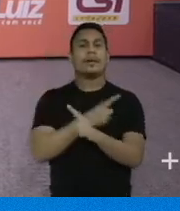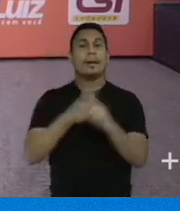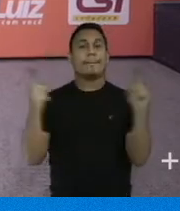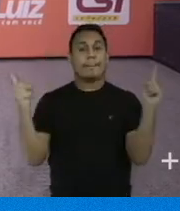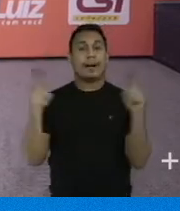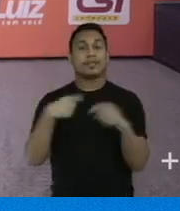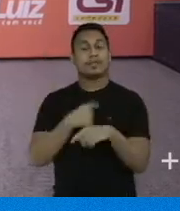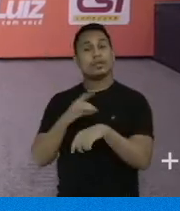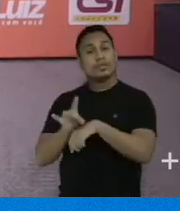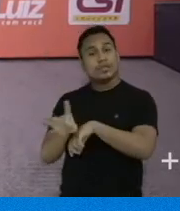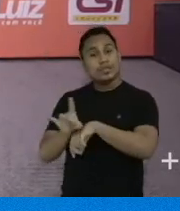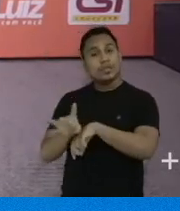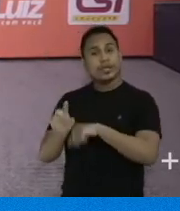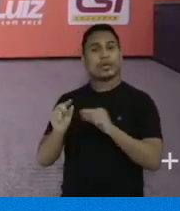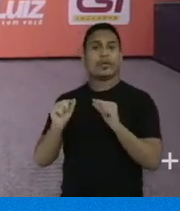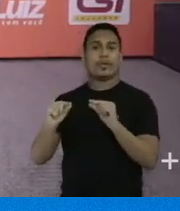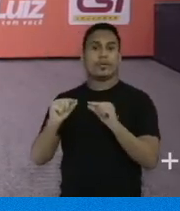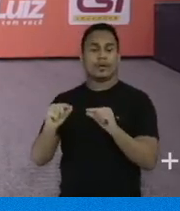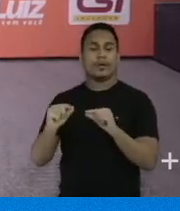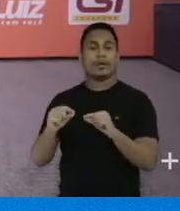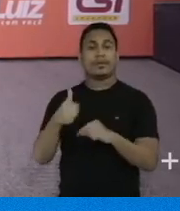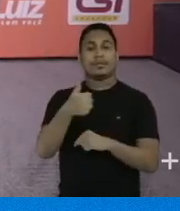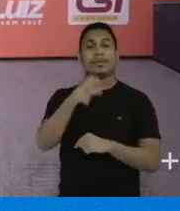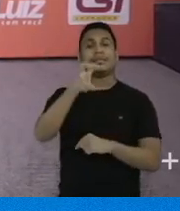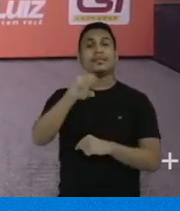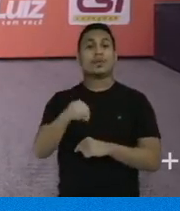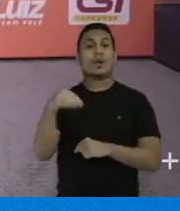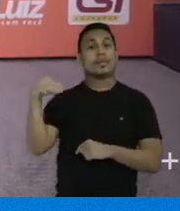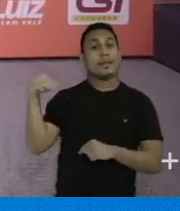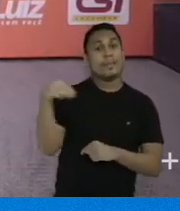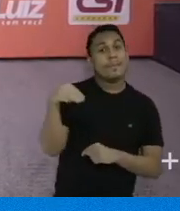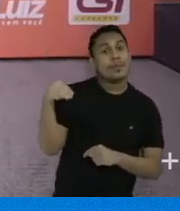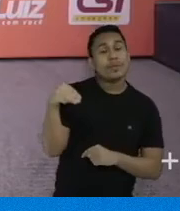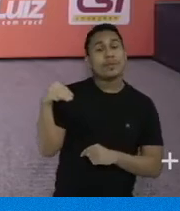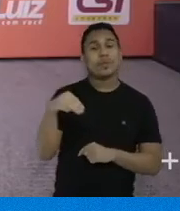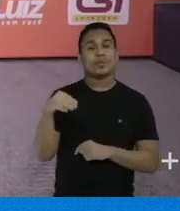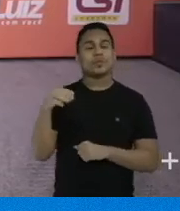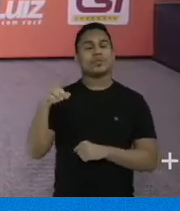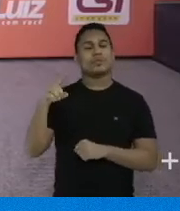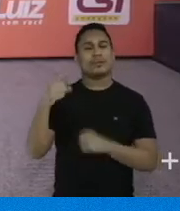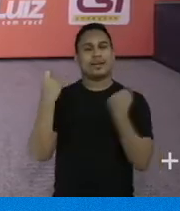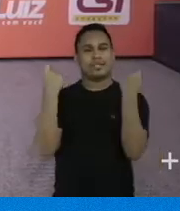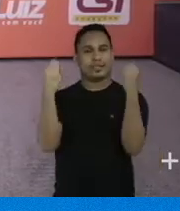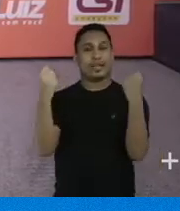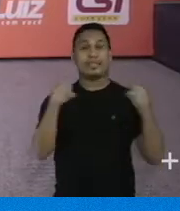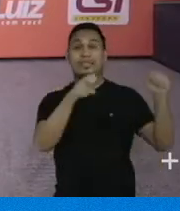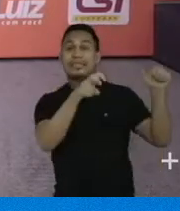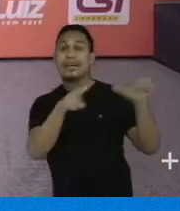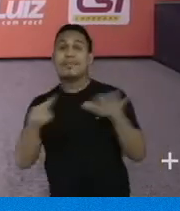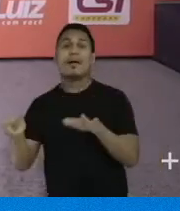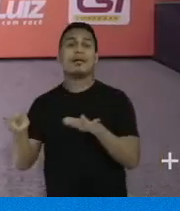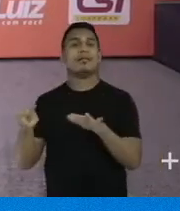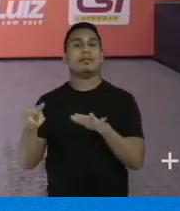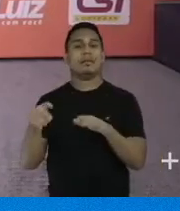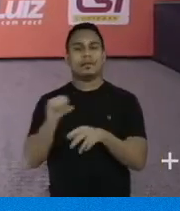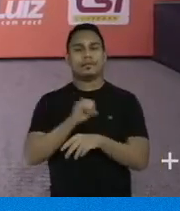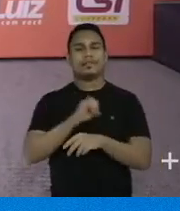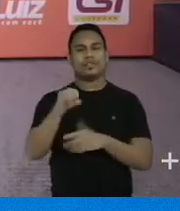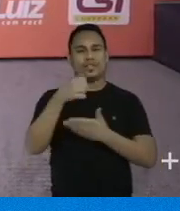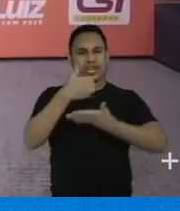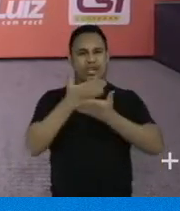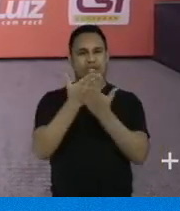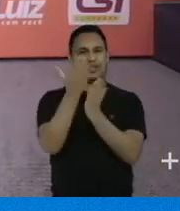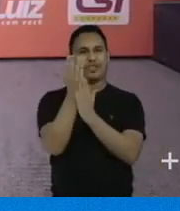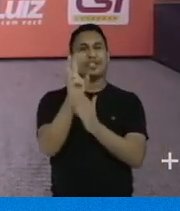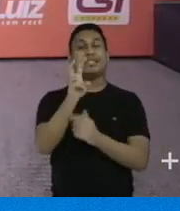Então, preconiza-se 150 minutos de atividade física semanais. Se eu dividir isso em 5 dias